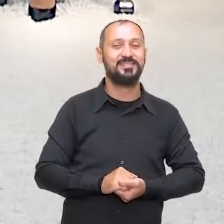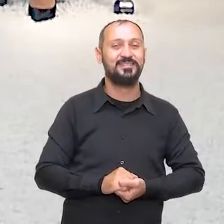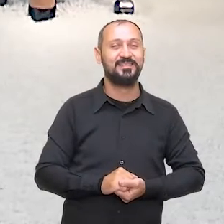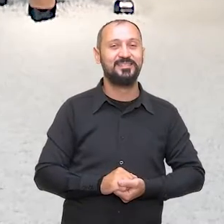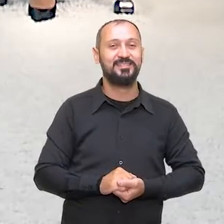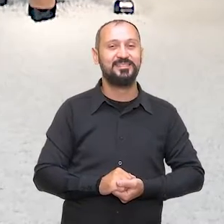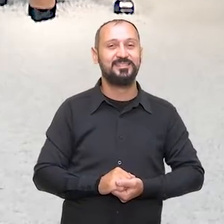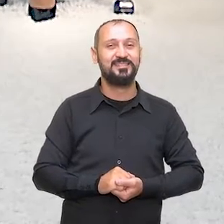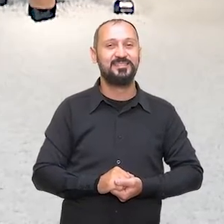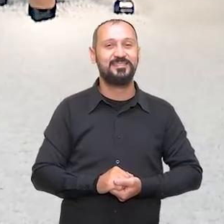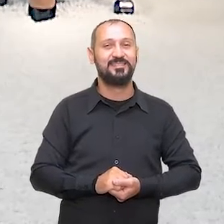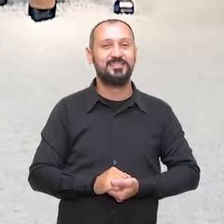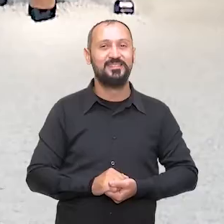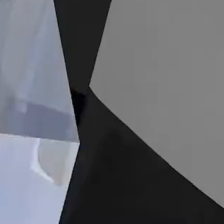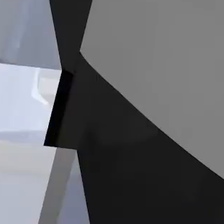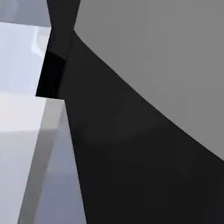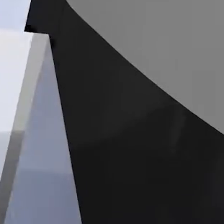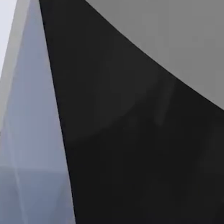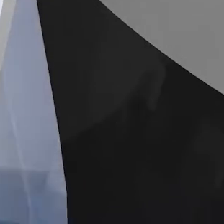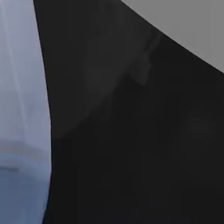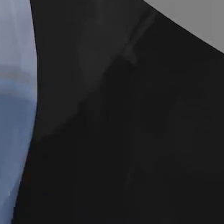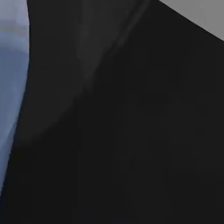doutora Beatriz Stuart.